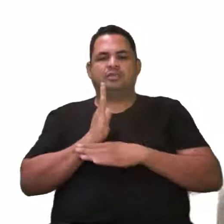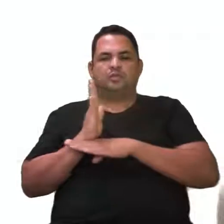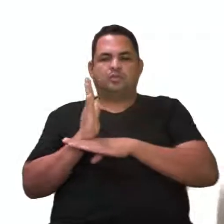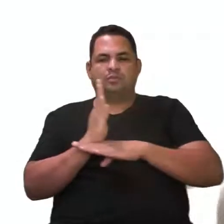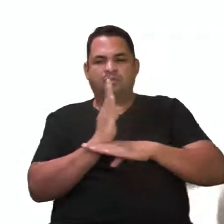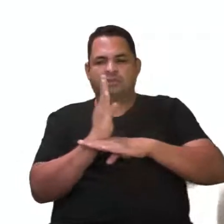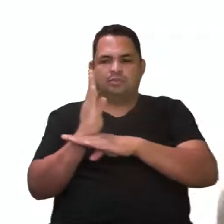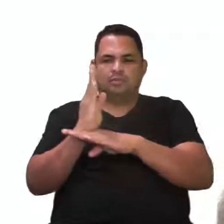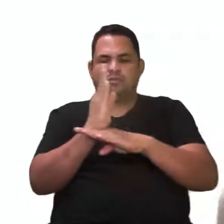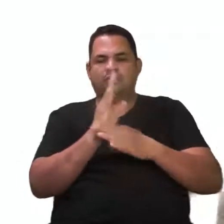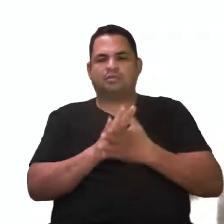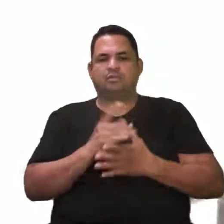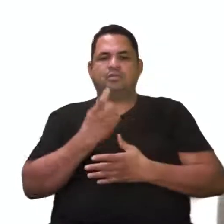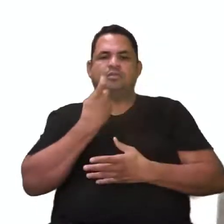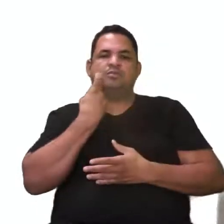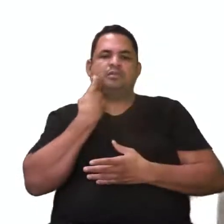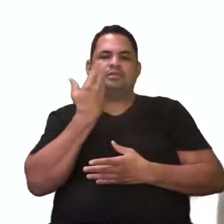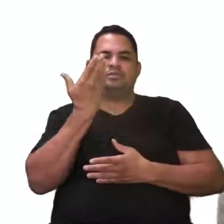o peixe.